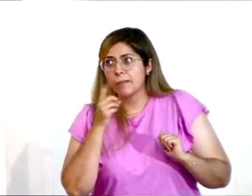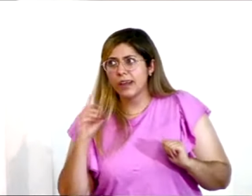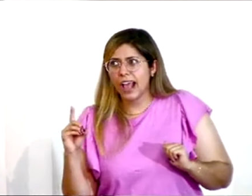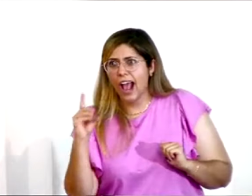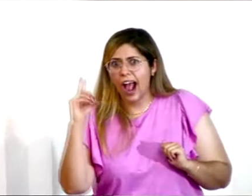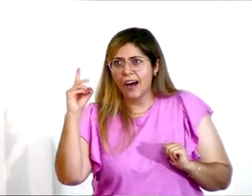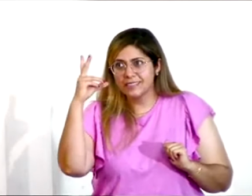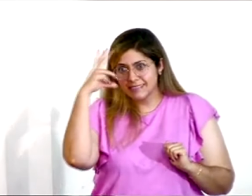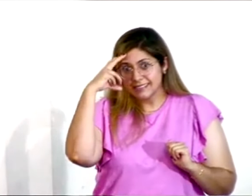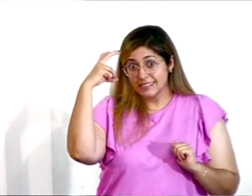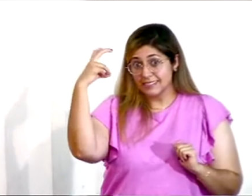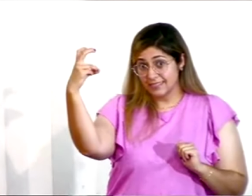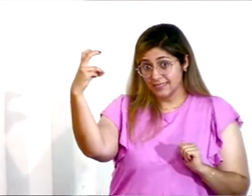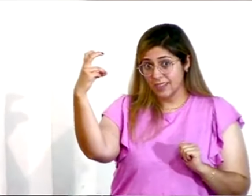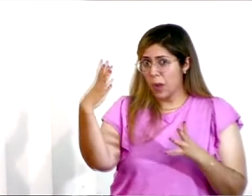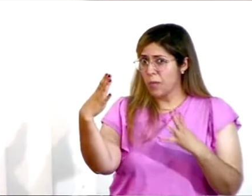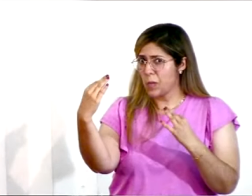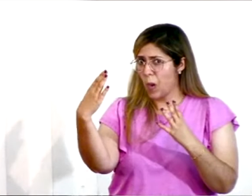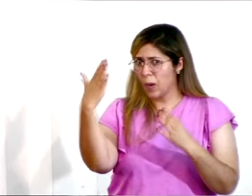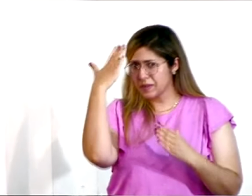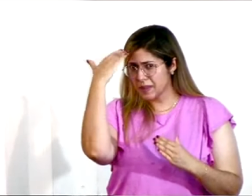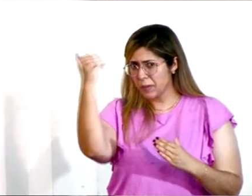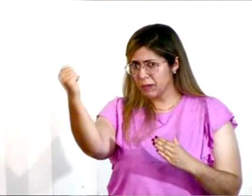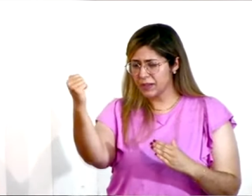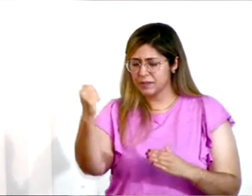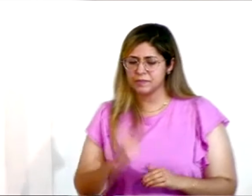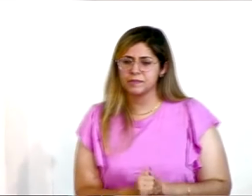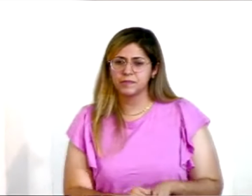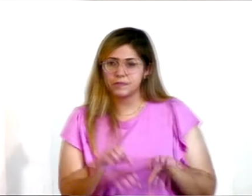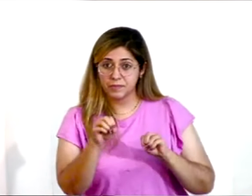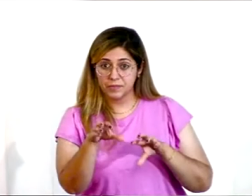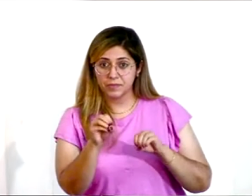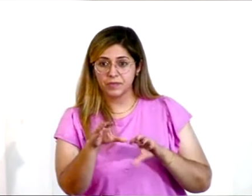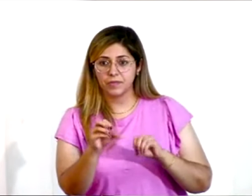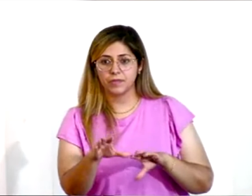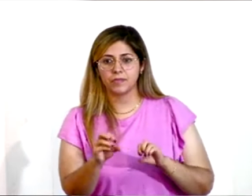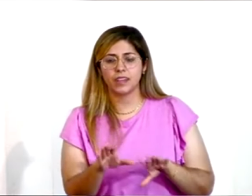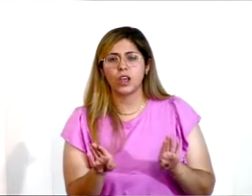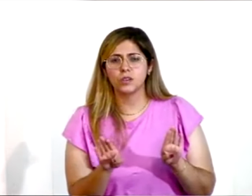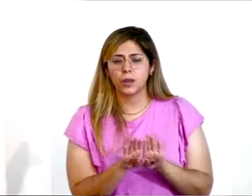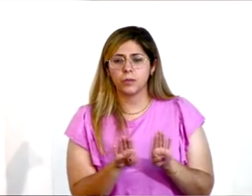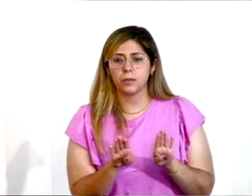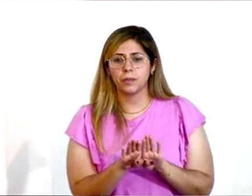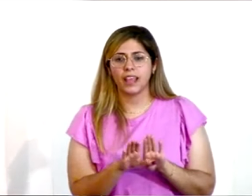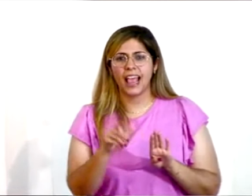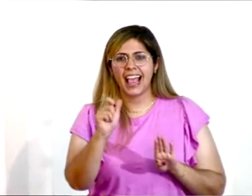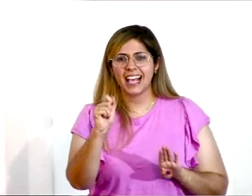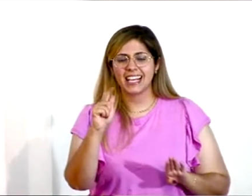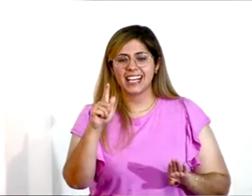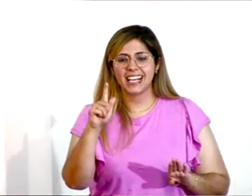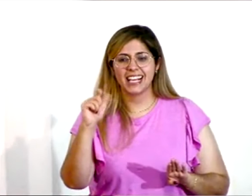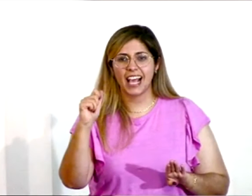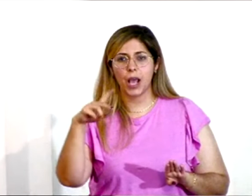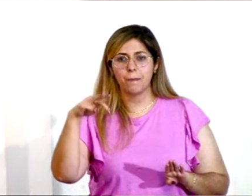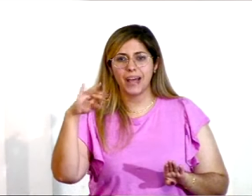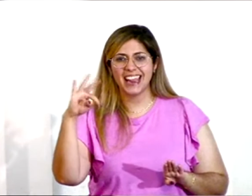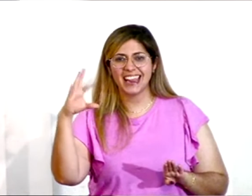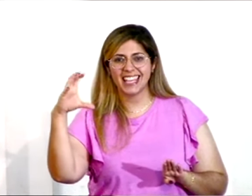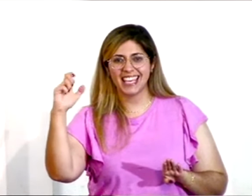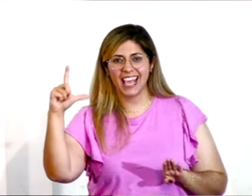em prudência, em sabedoria. É Gamaliel. Então Saulo aprende desse